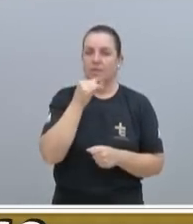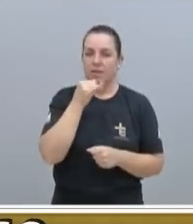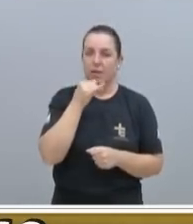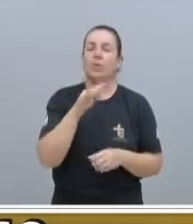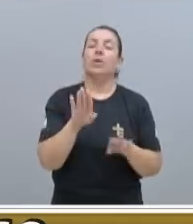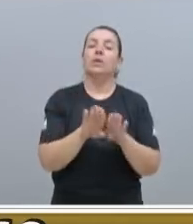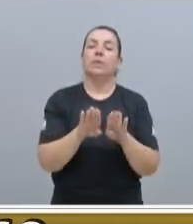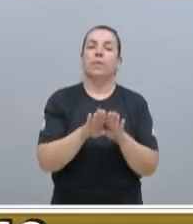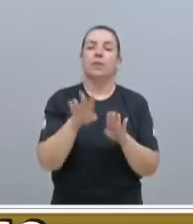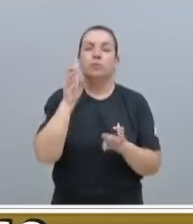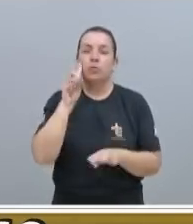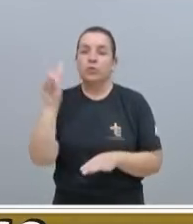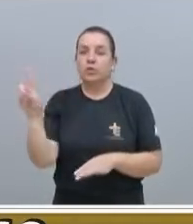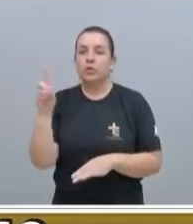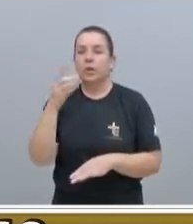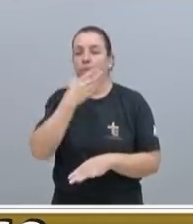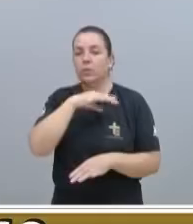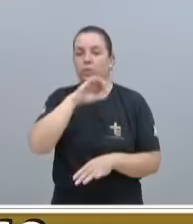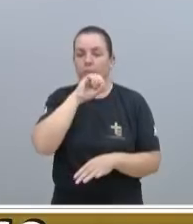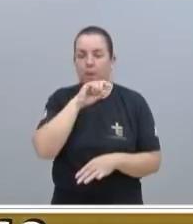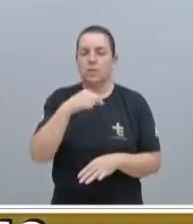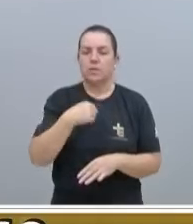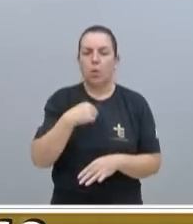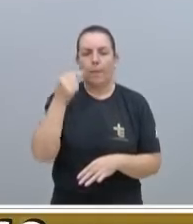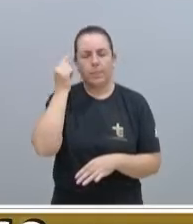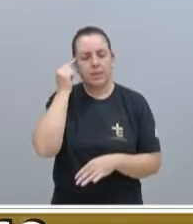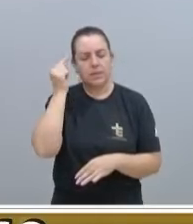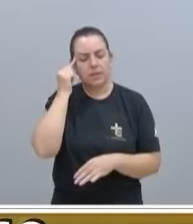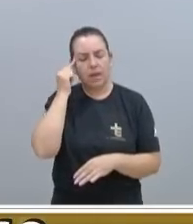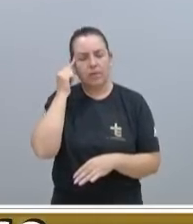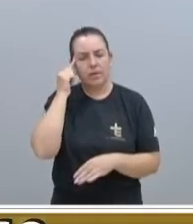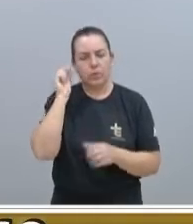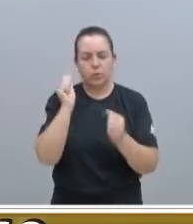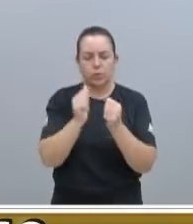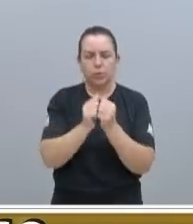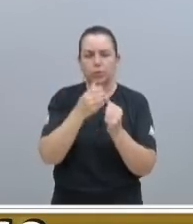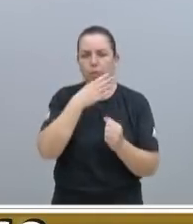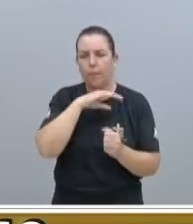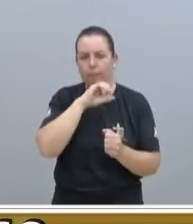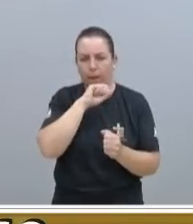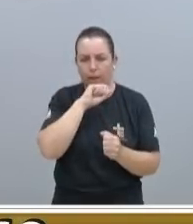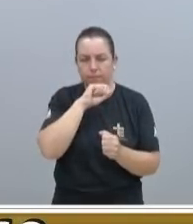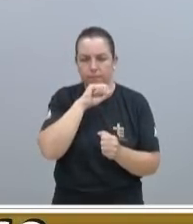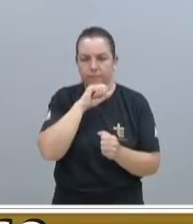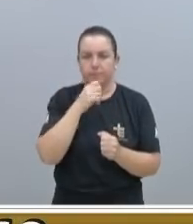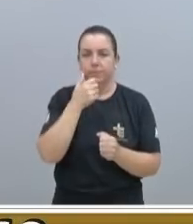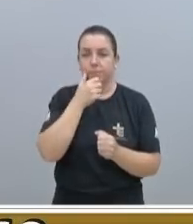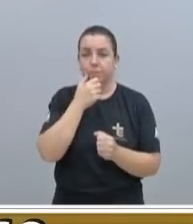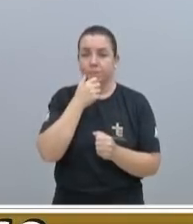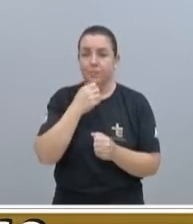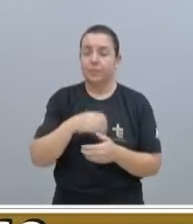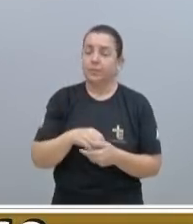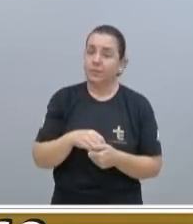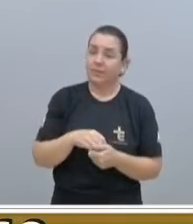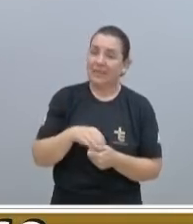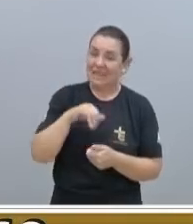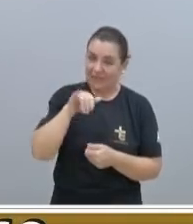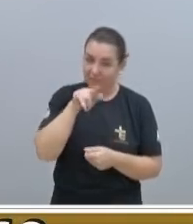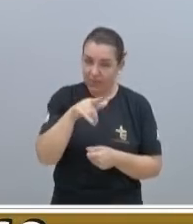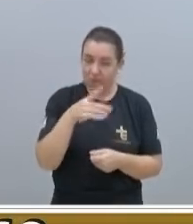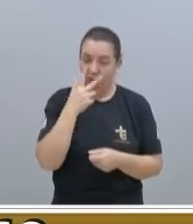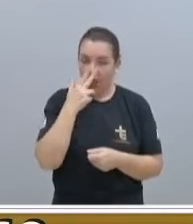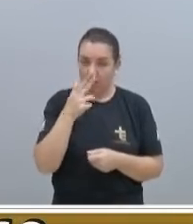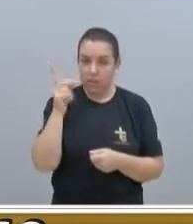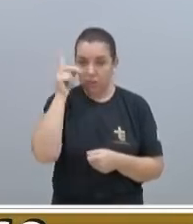domingo eu refletia com os pais se você acha difícil pai a